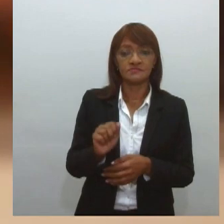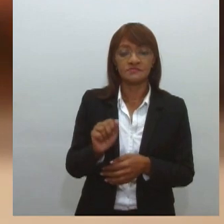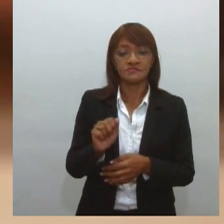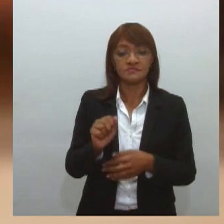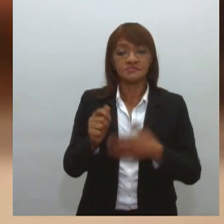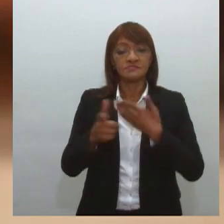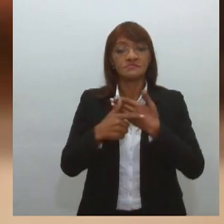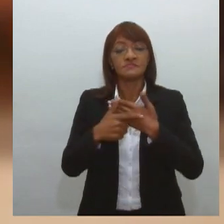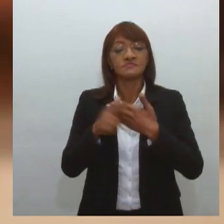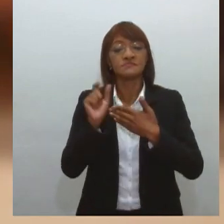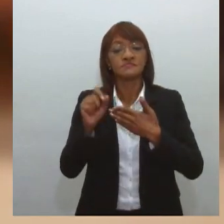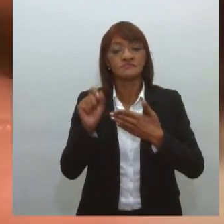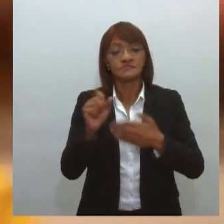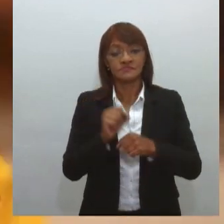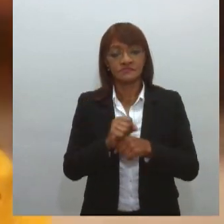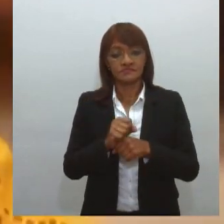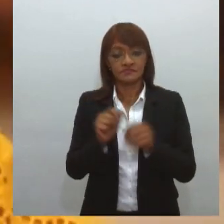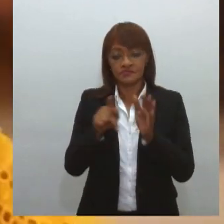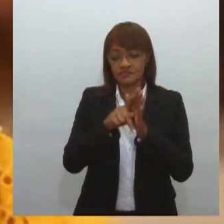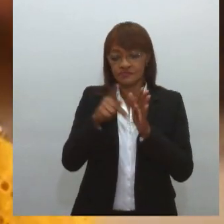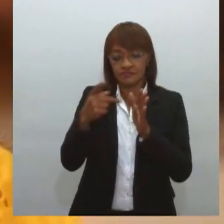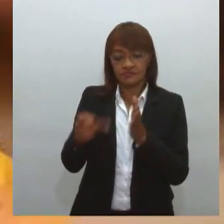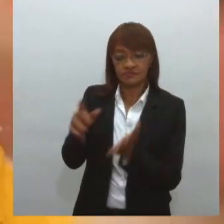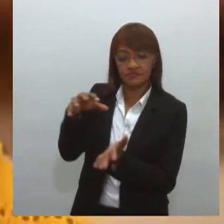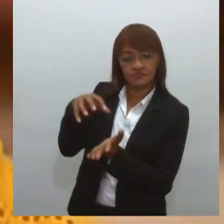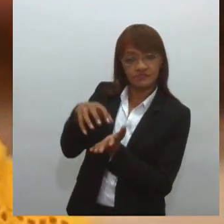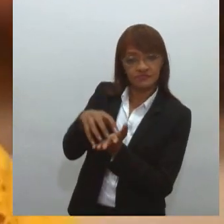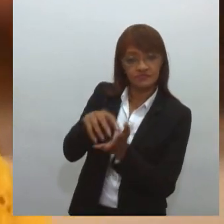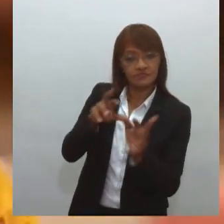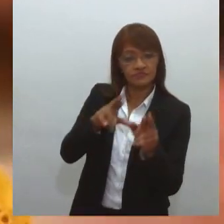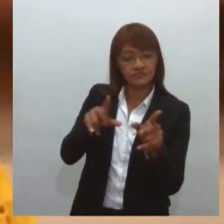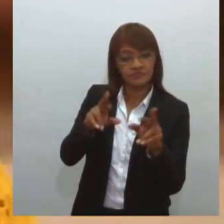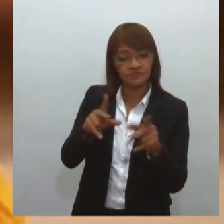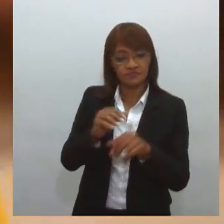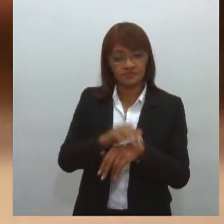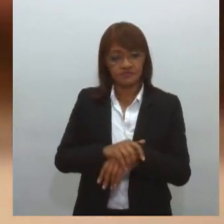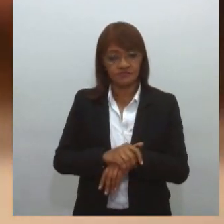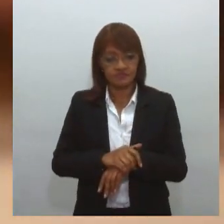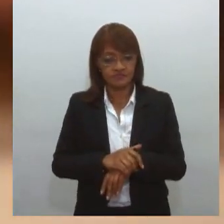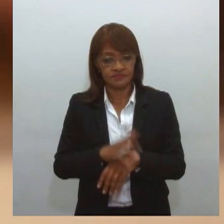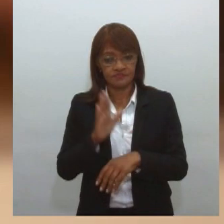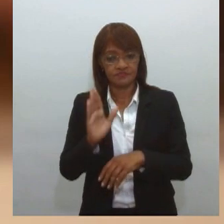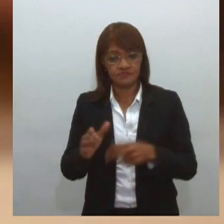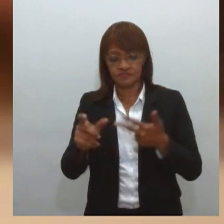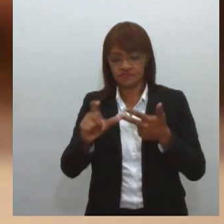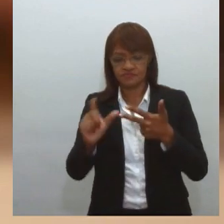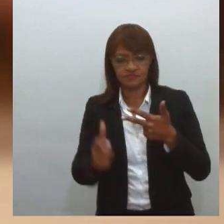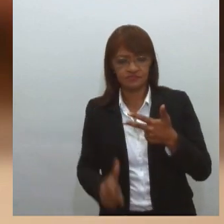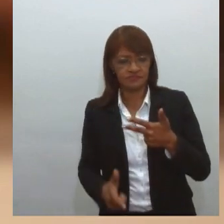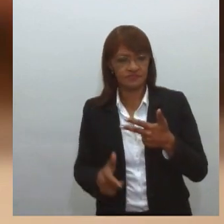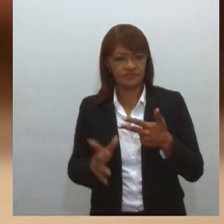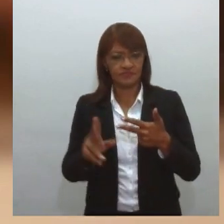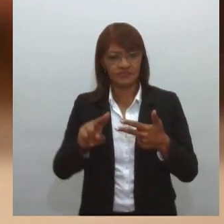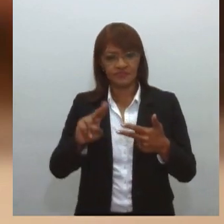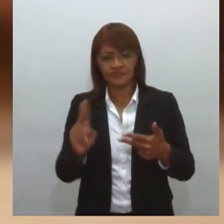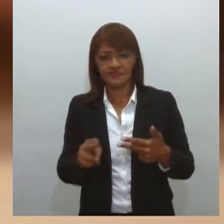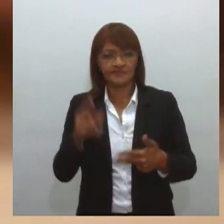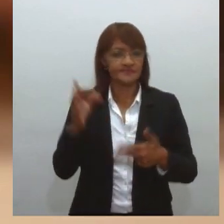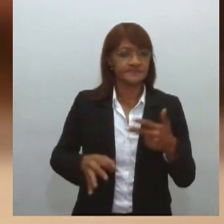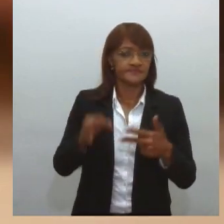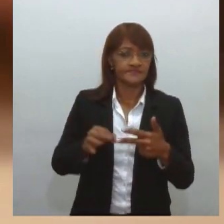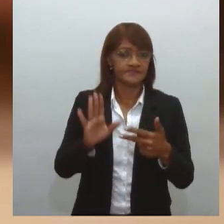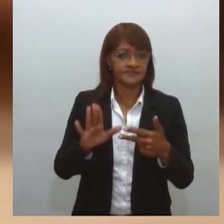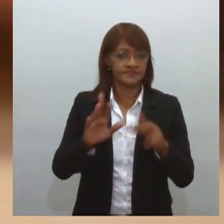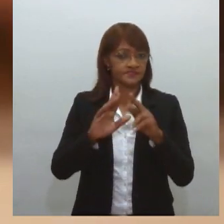do legislativo, que é bem diferente da procuradoria do executivo ou do judiciário, ela tem o papel